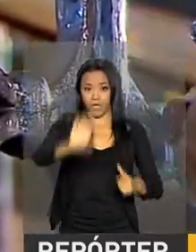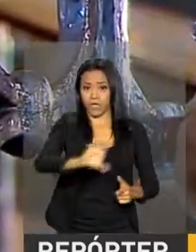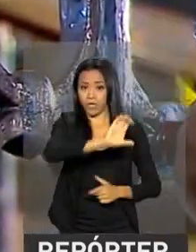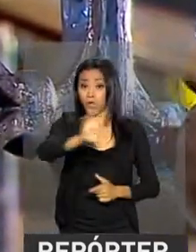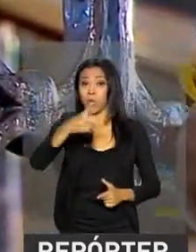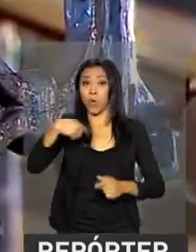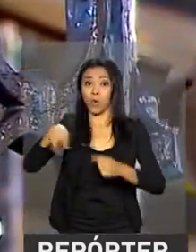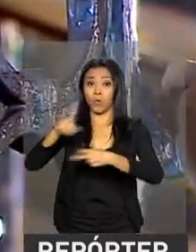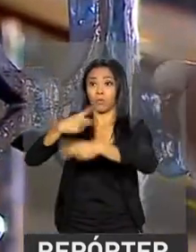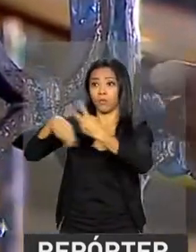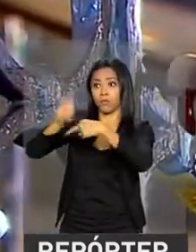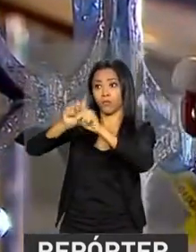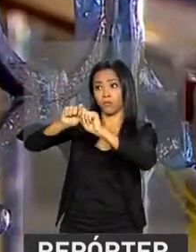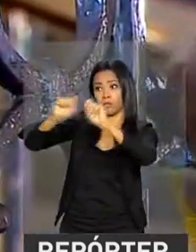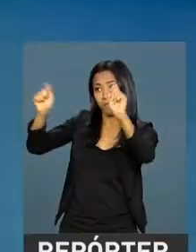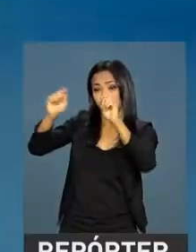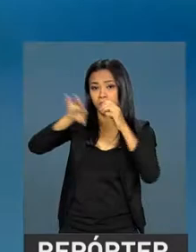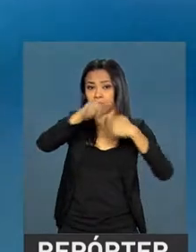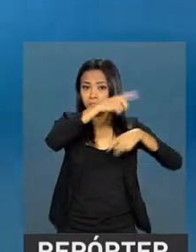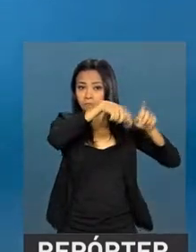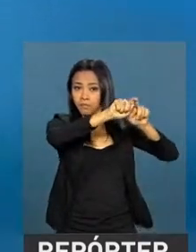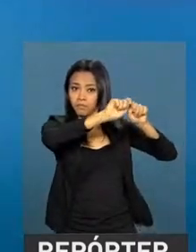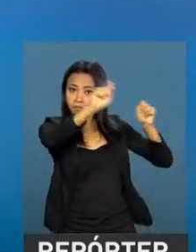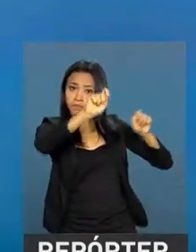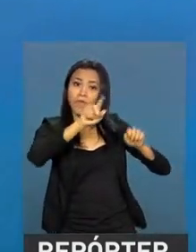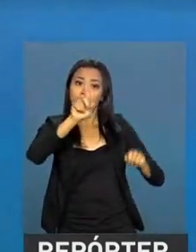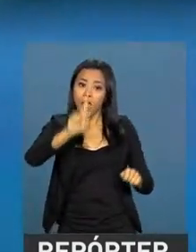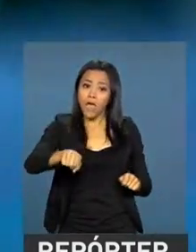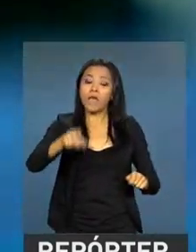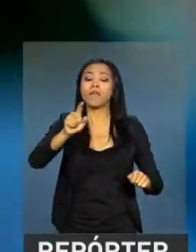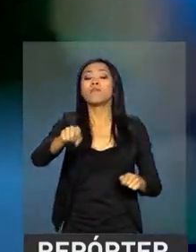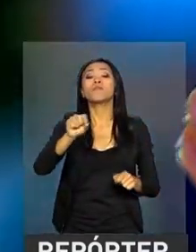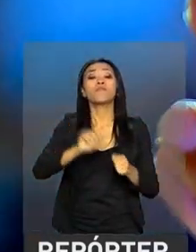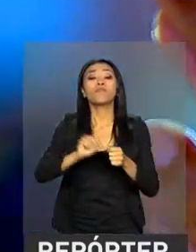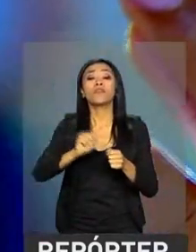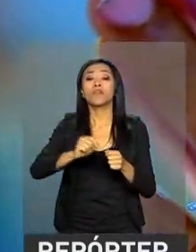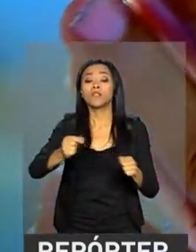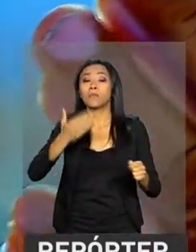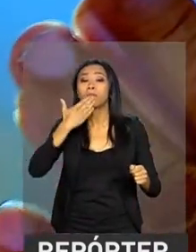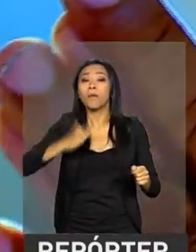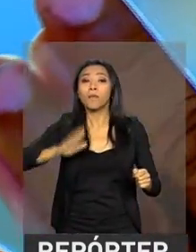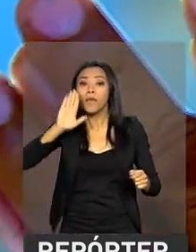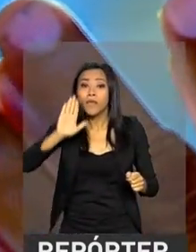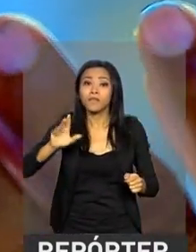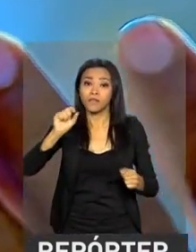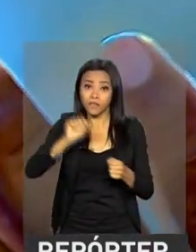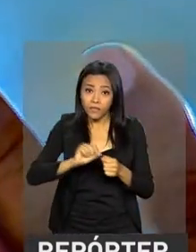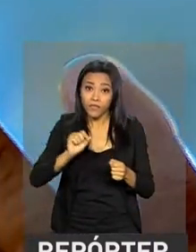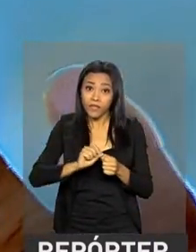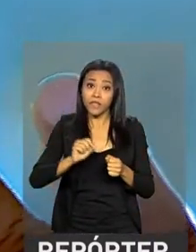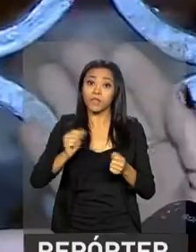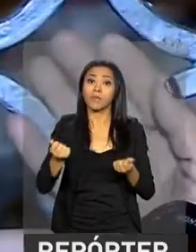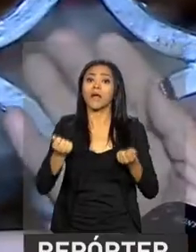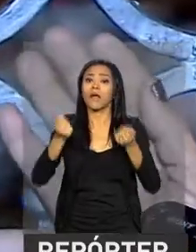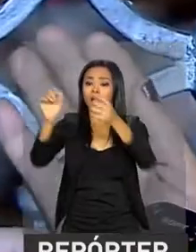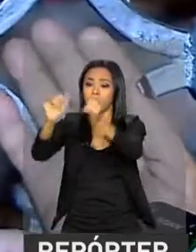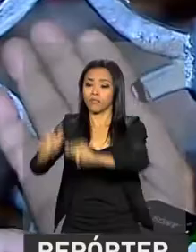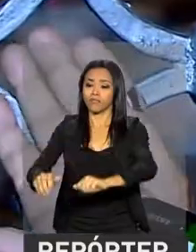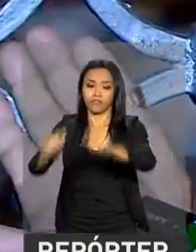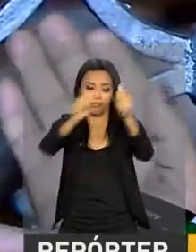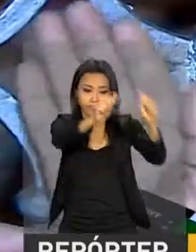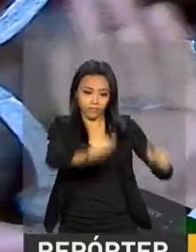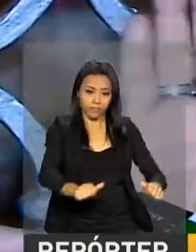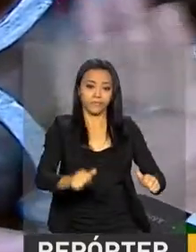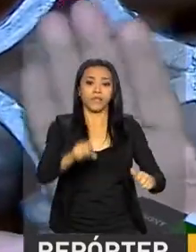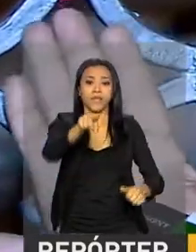uma fita nas grades da igreja. São promessas feitas à santa, pagas durante o Círio de Nazaré. Sou muito